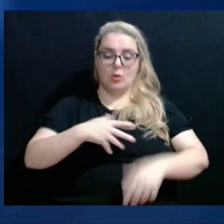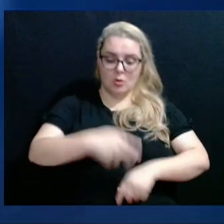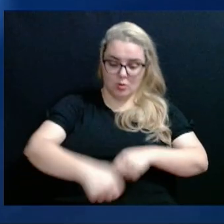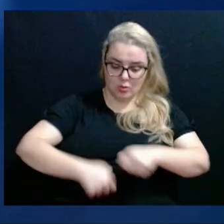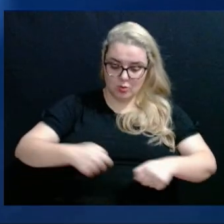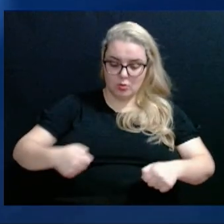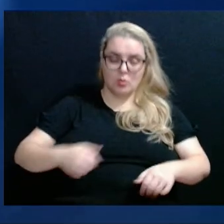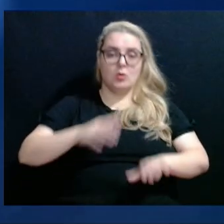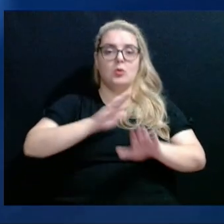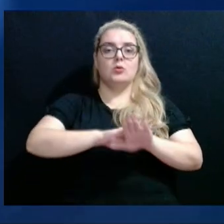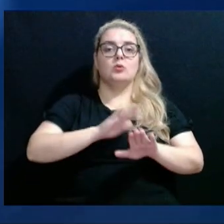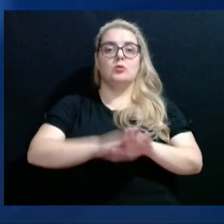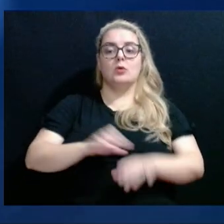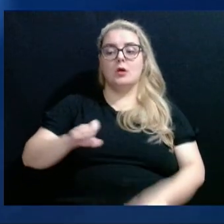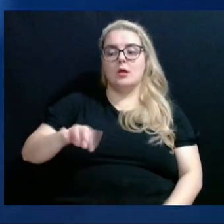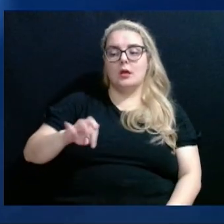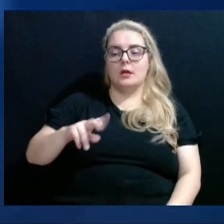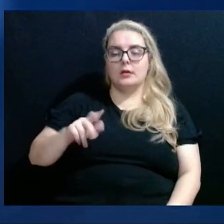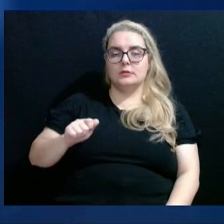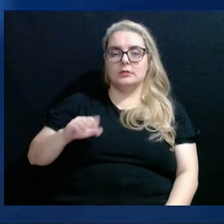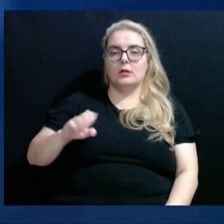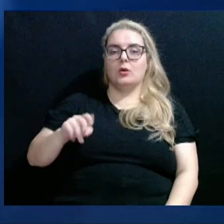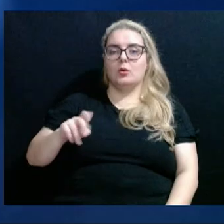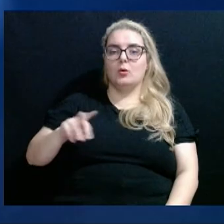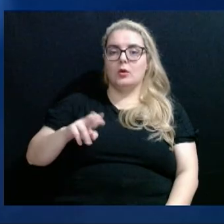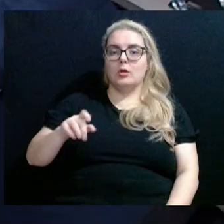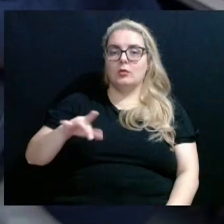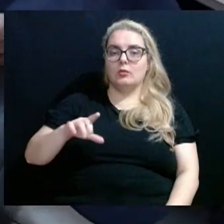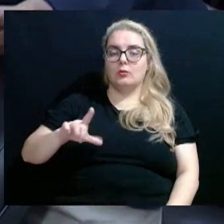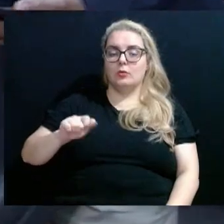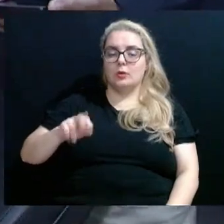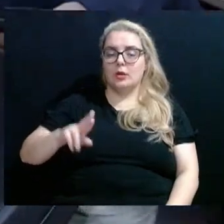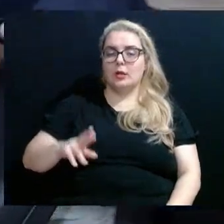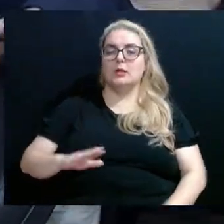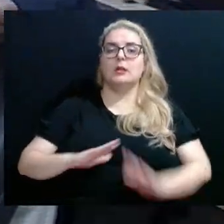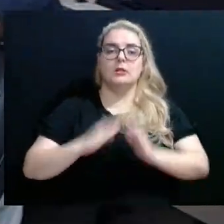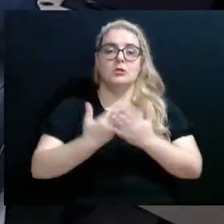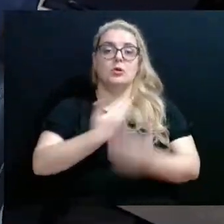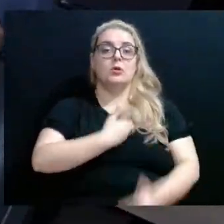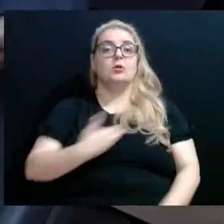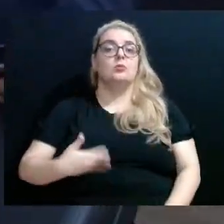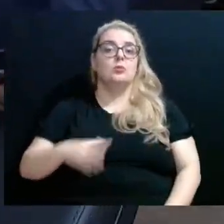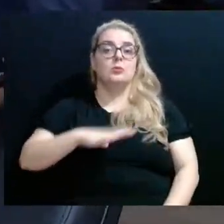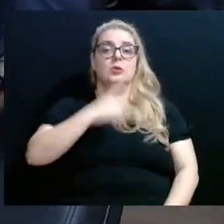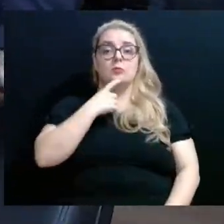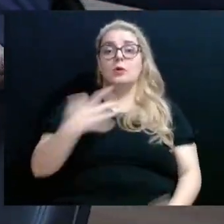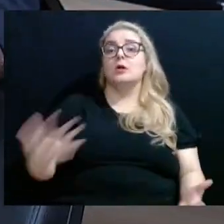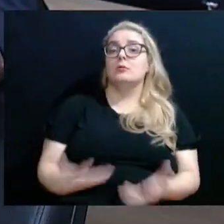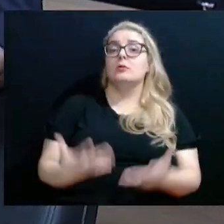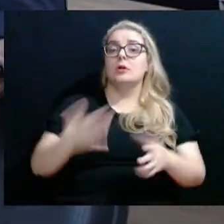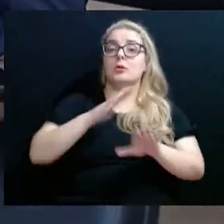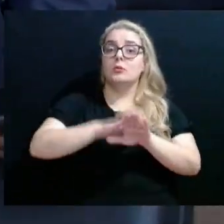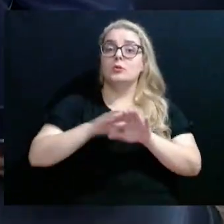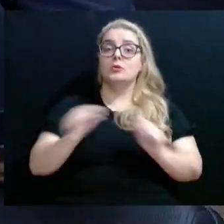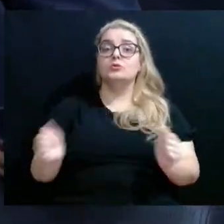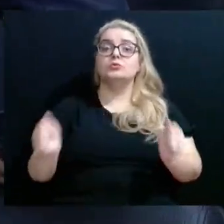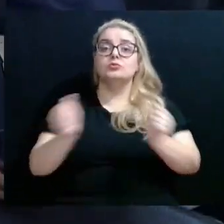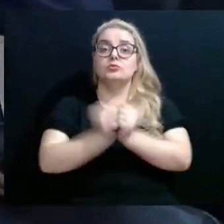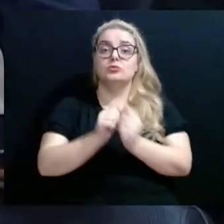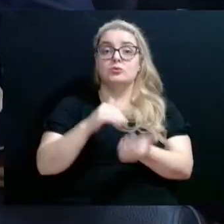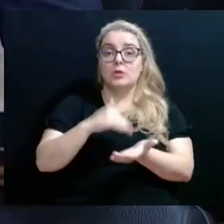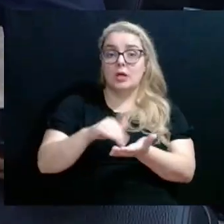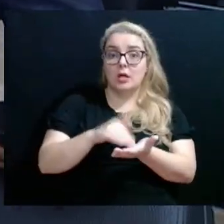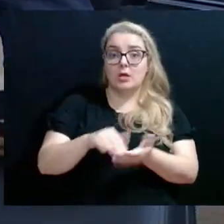atividade extracurricular nas escolas públicas de Campinas. A iniciativa prevê a atuação conjunta das secretarias de